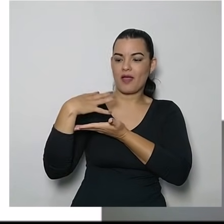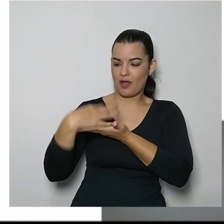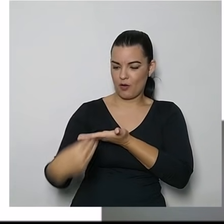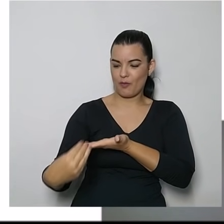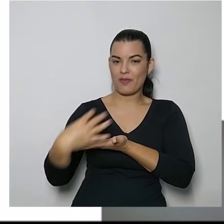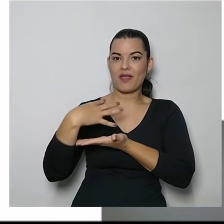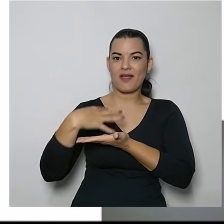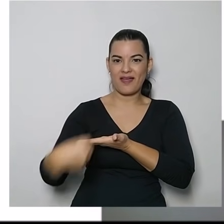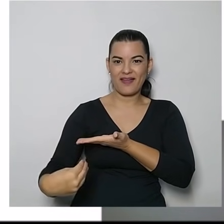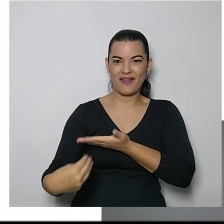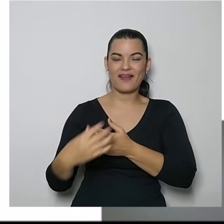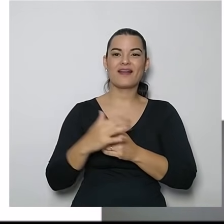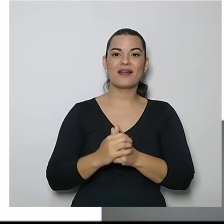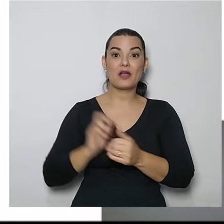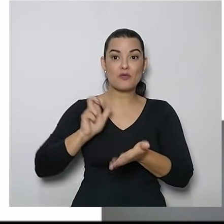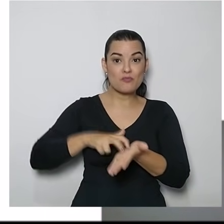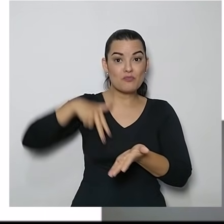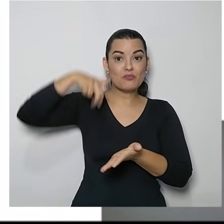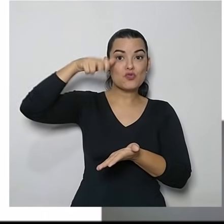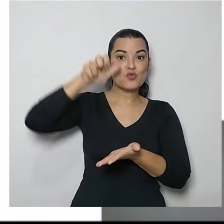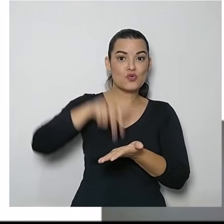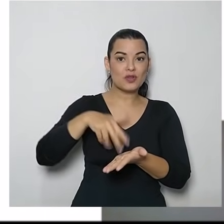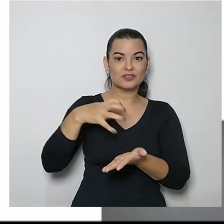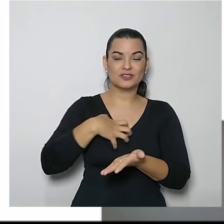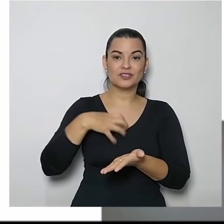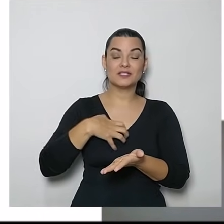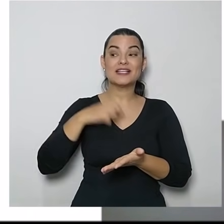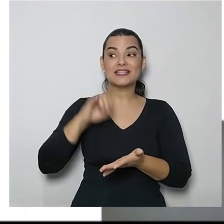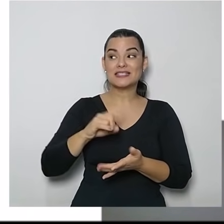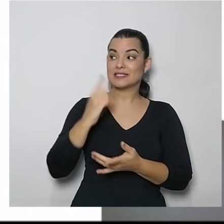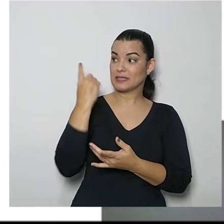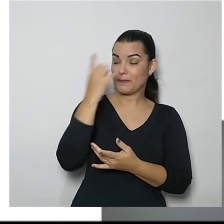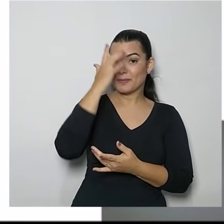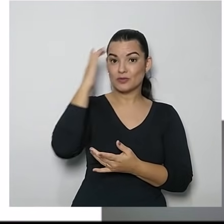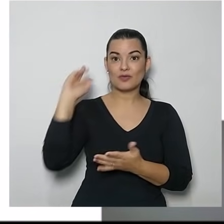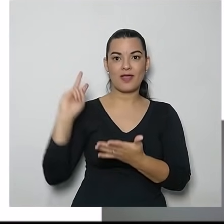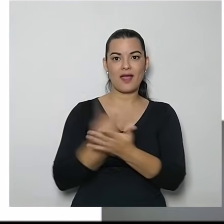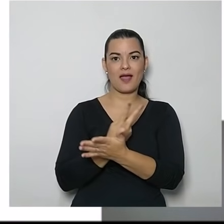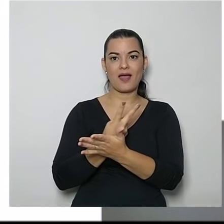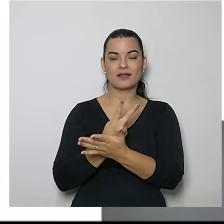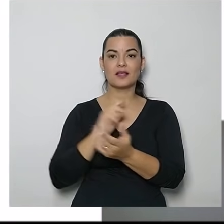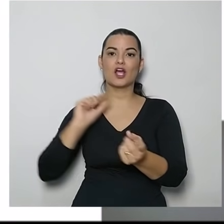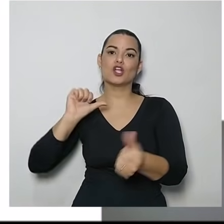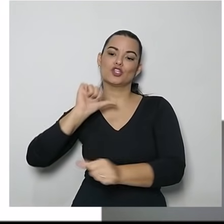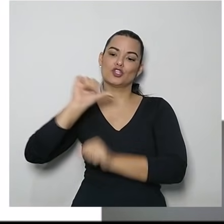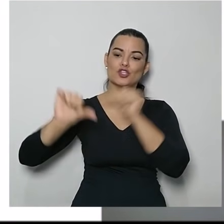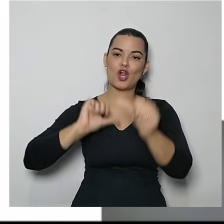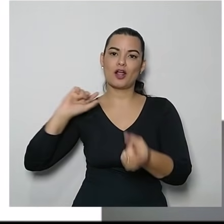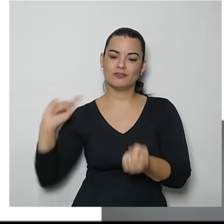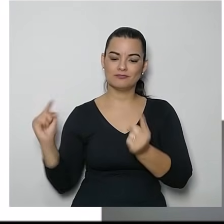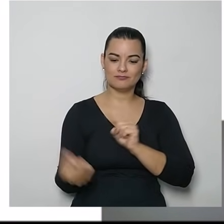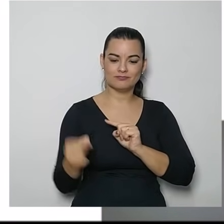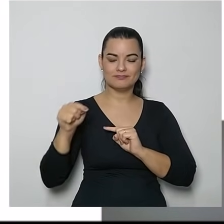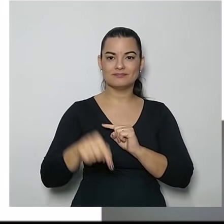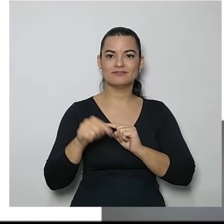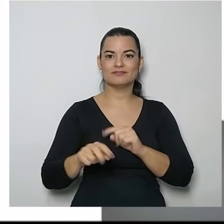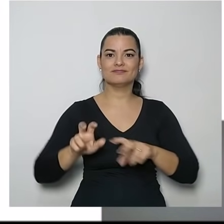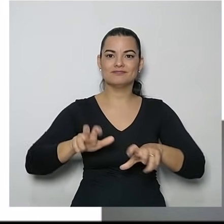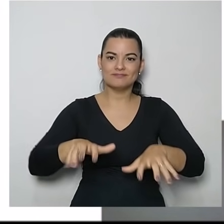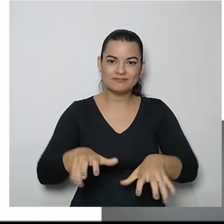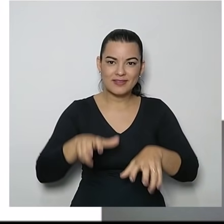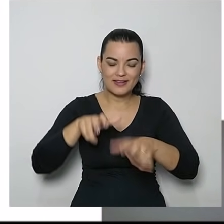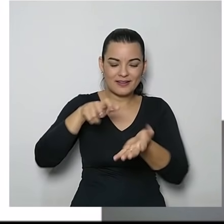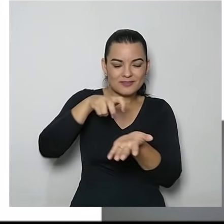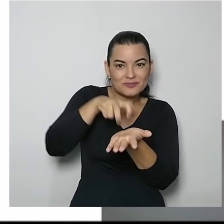imitar. Caso os participantes errem, tomam o lugar da sela. Primeiro modo de